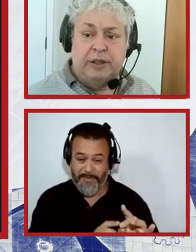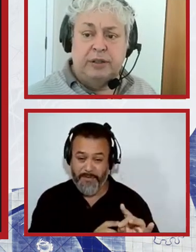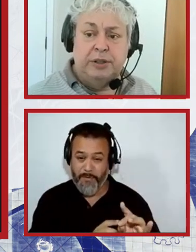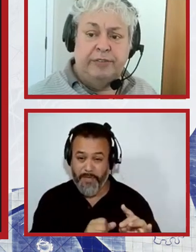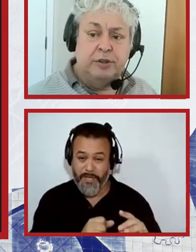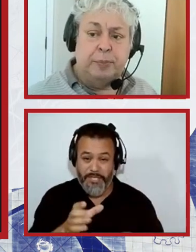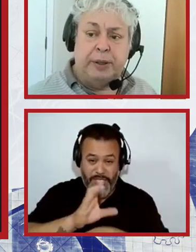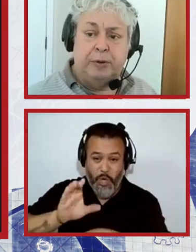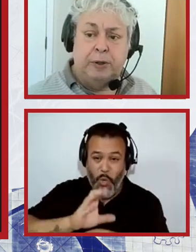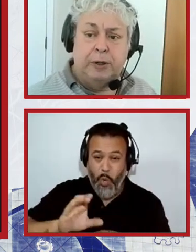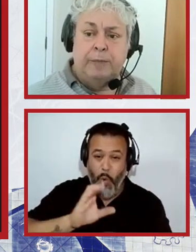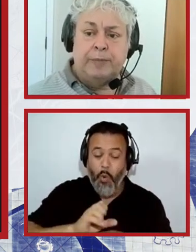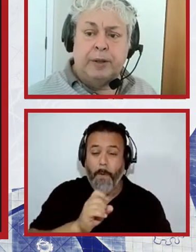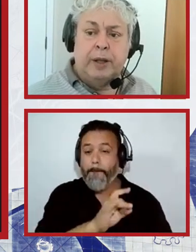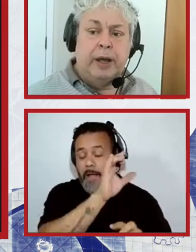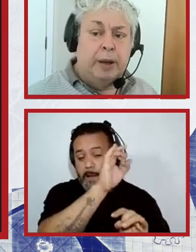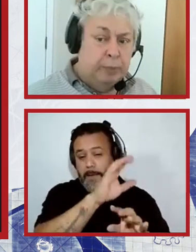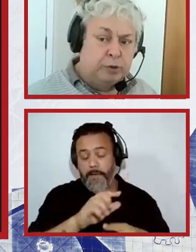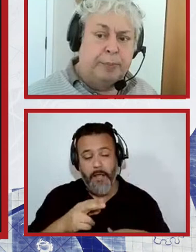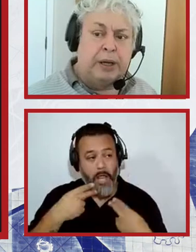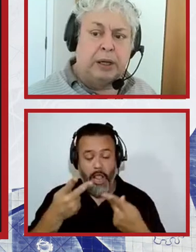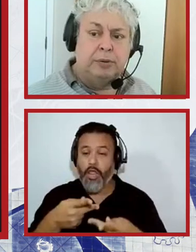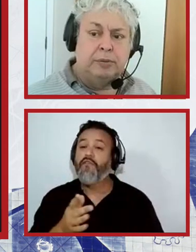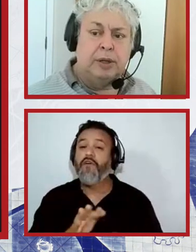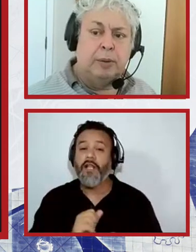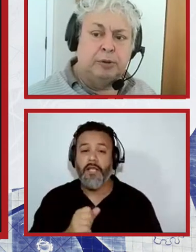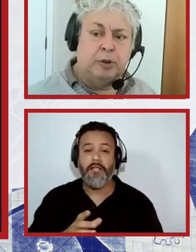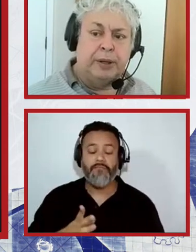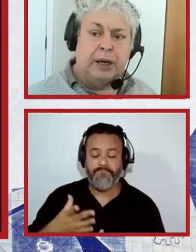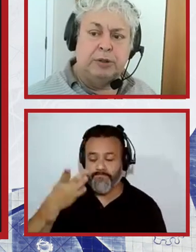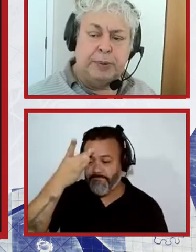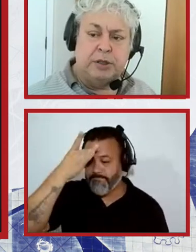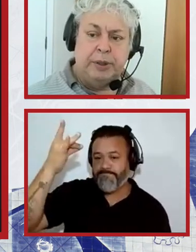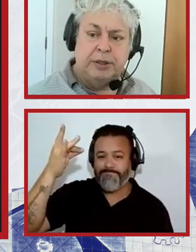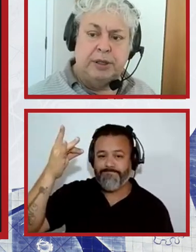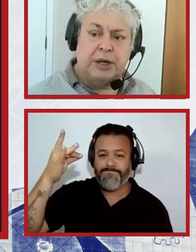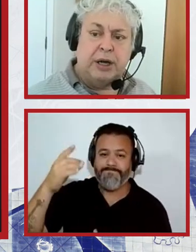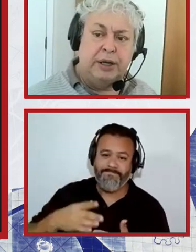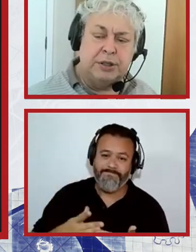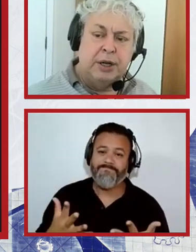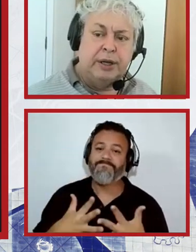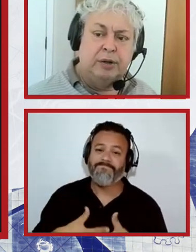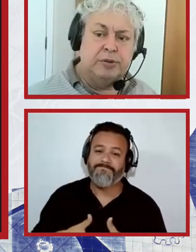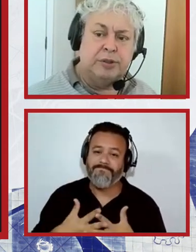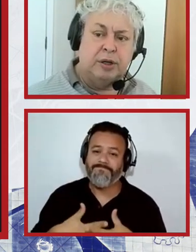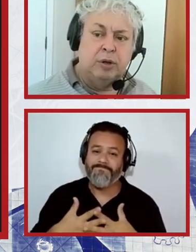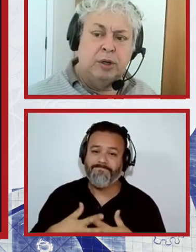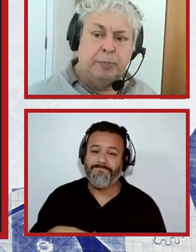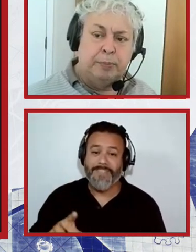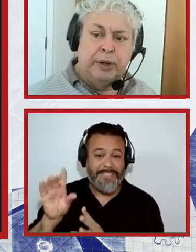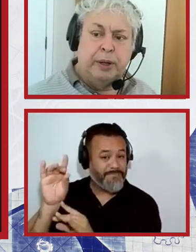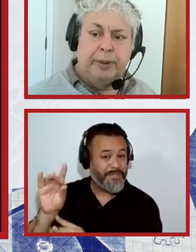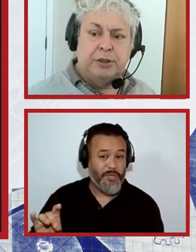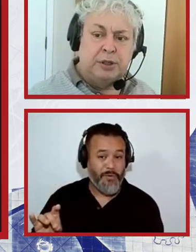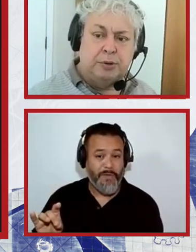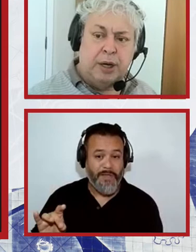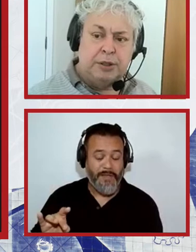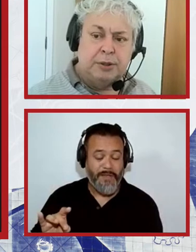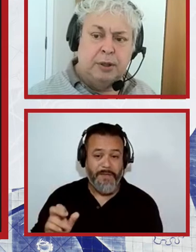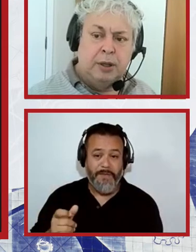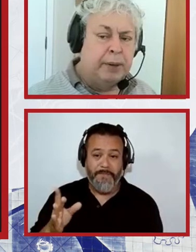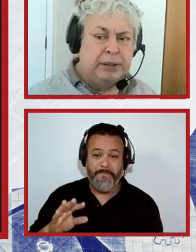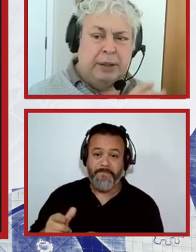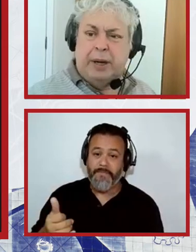especializados. Estou falando de nível superior, é muito complicado. É muito complicado, especialmente nas carreiras que não são